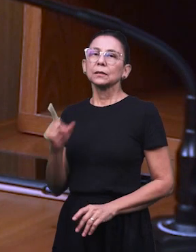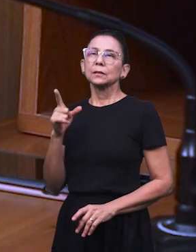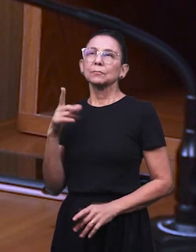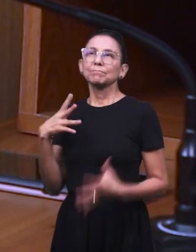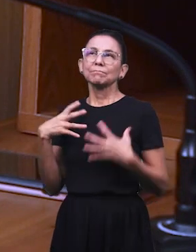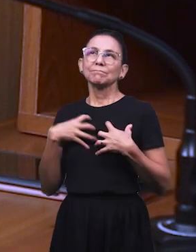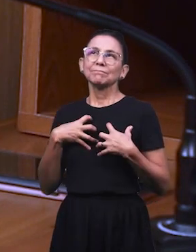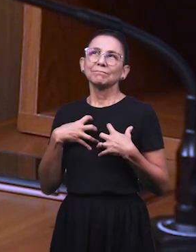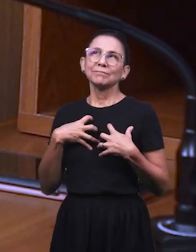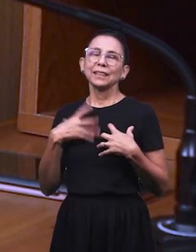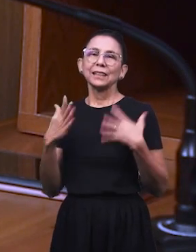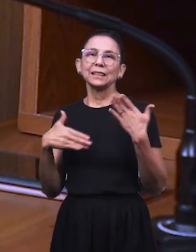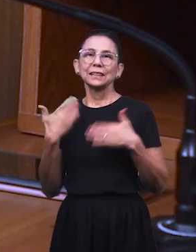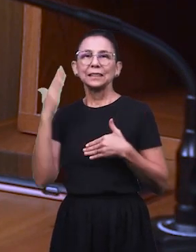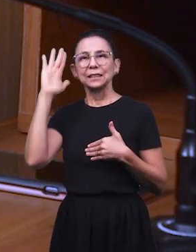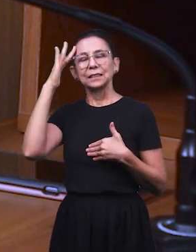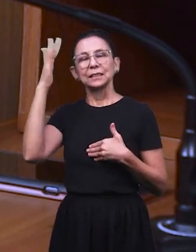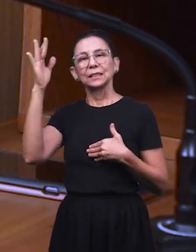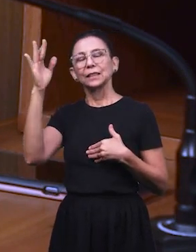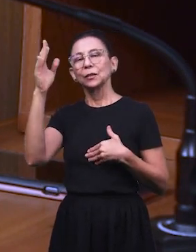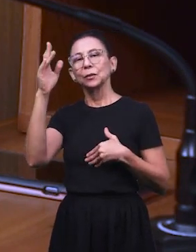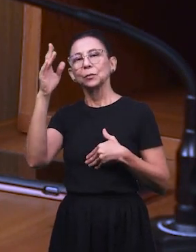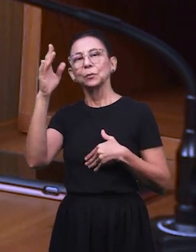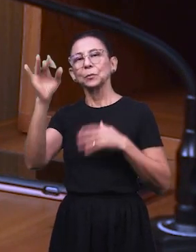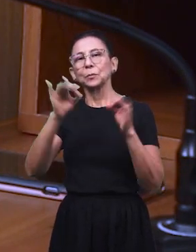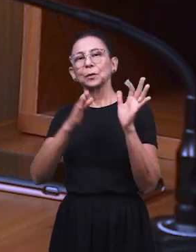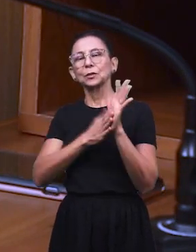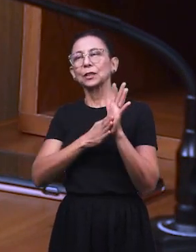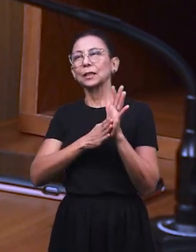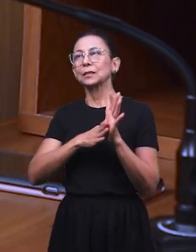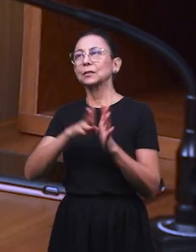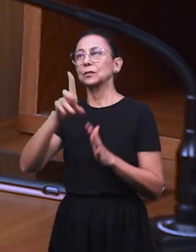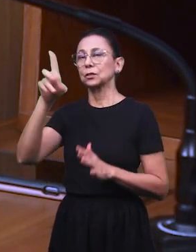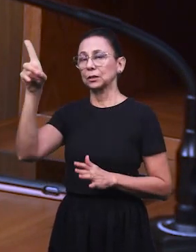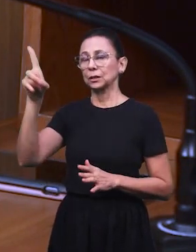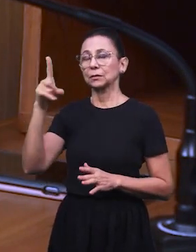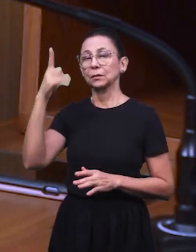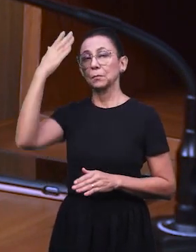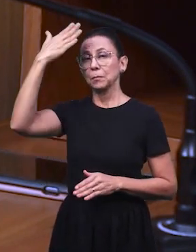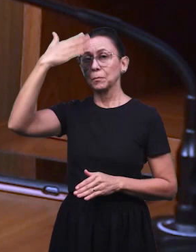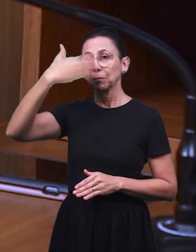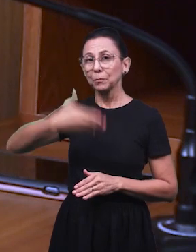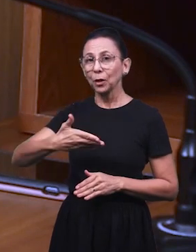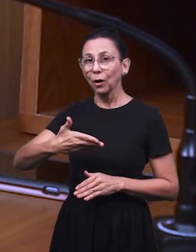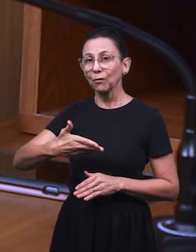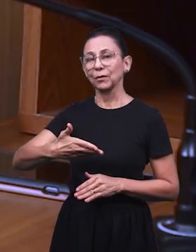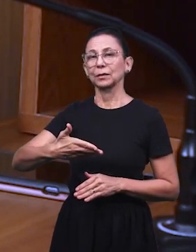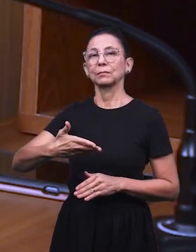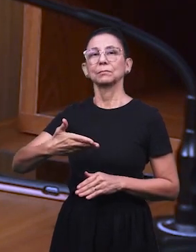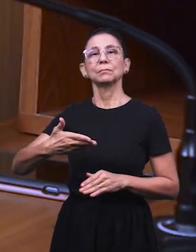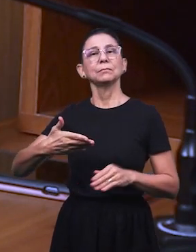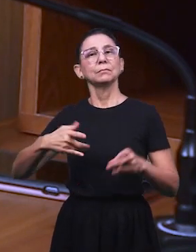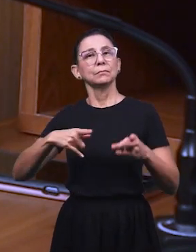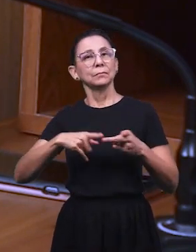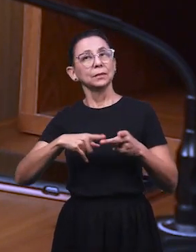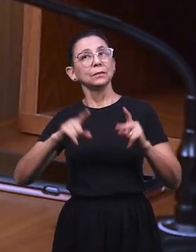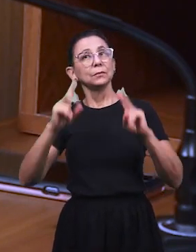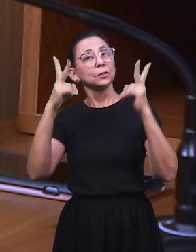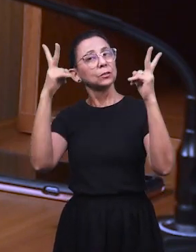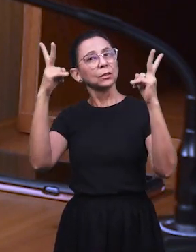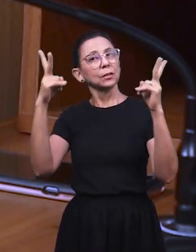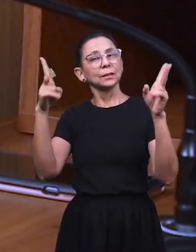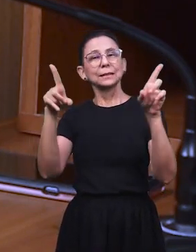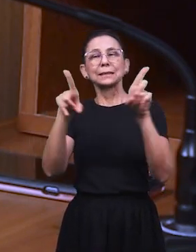E o que mais nos traz alegria, nos faz entender o projeto do Senhor,